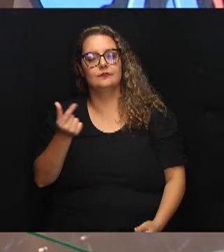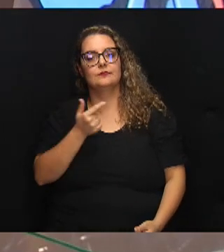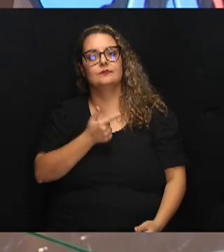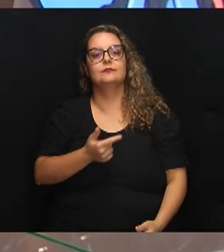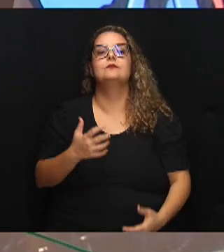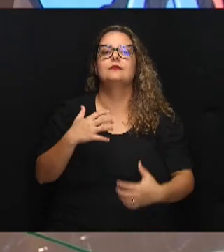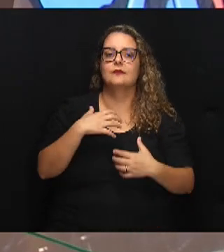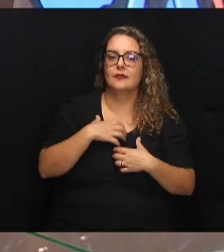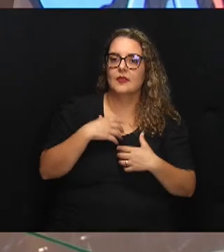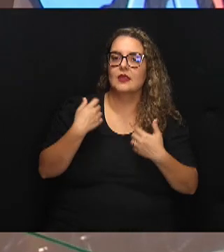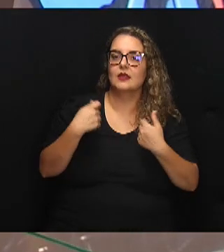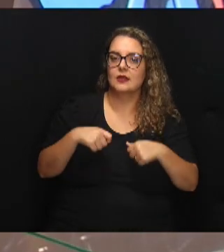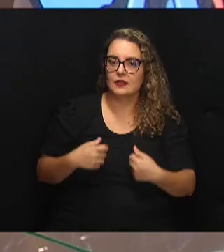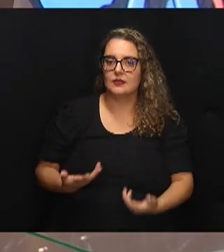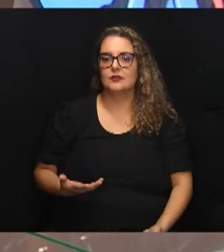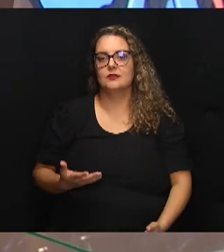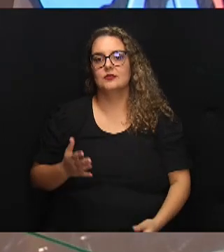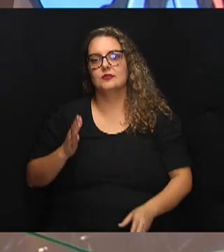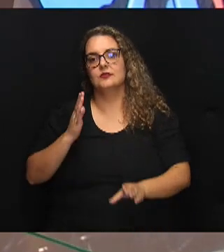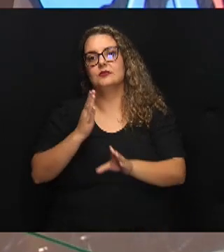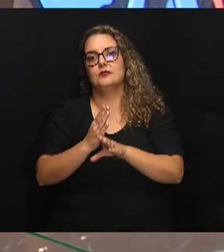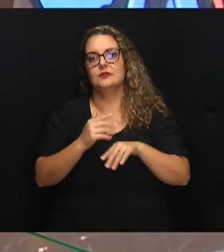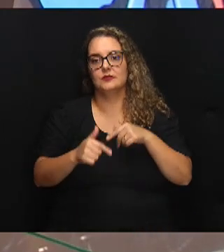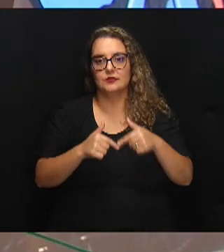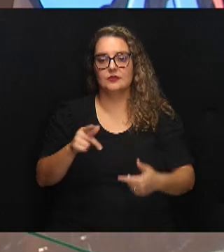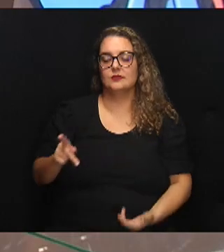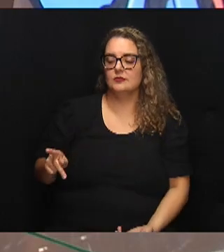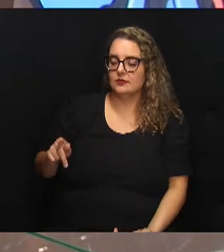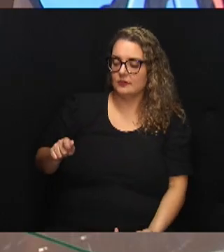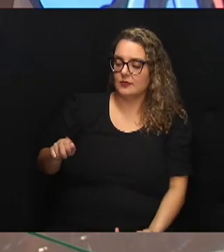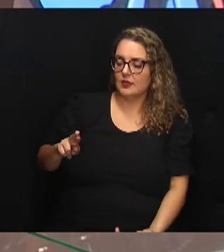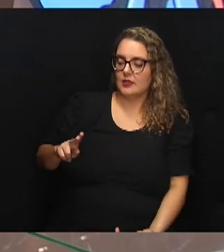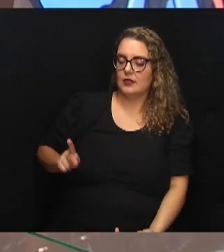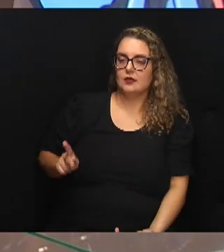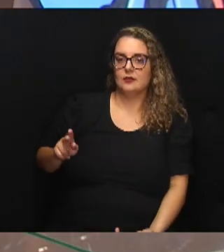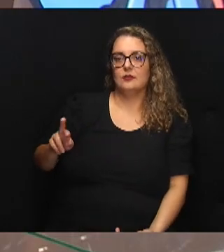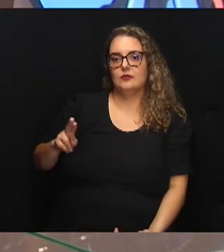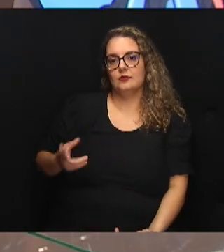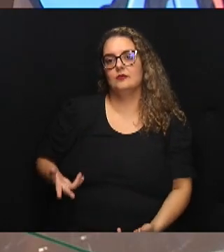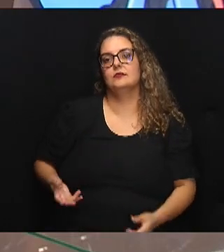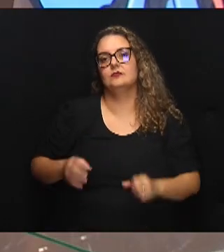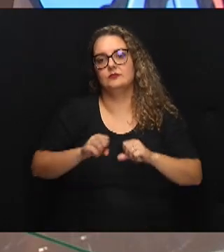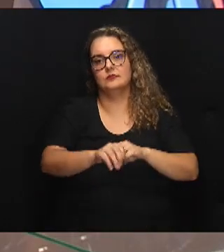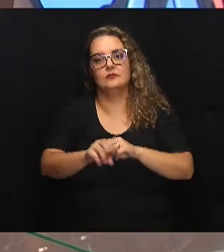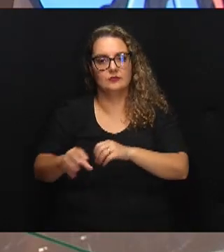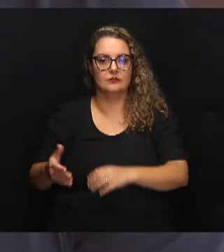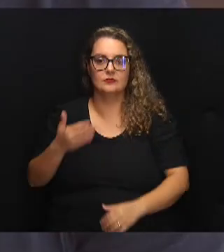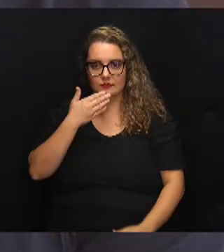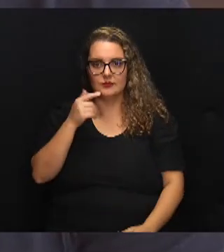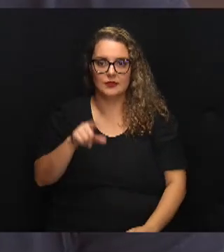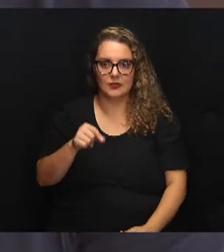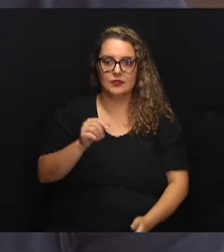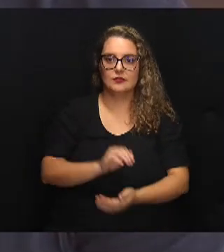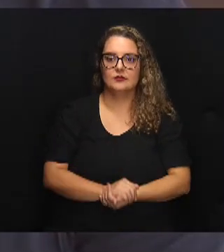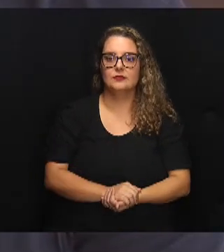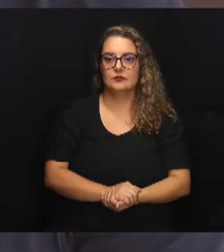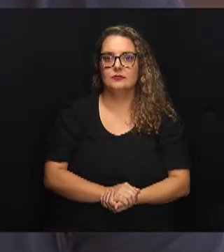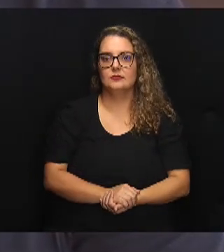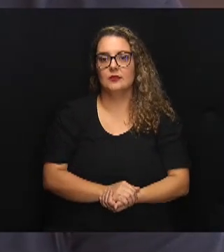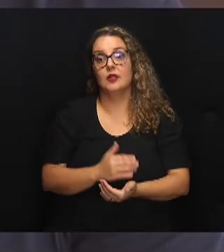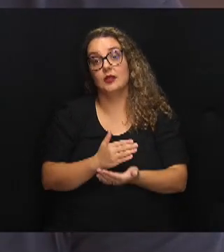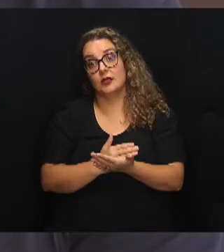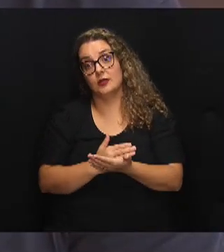senti a necessidade de achar uma forma de trabalhar com parkour e dar aulas foi a melhor opção. E aí começou